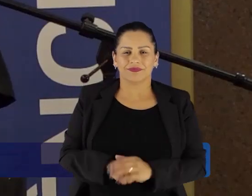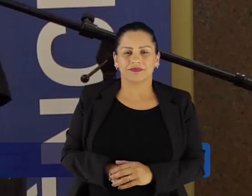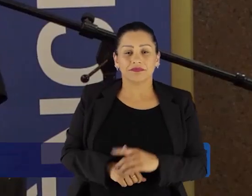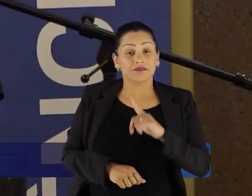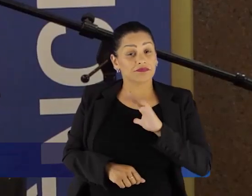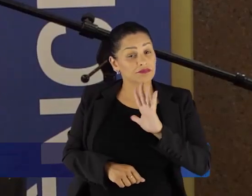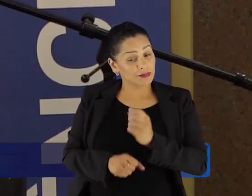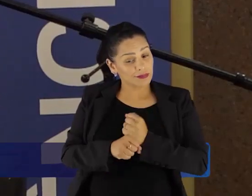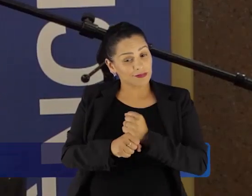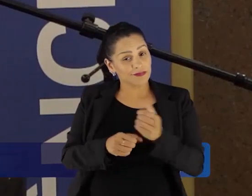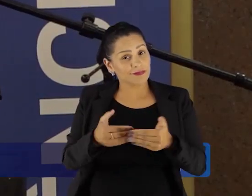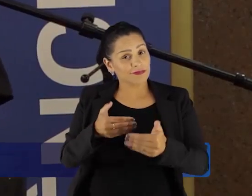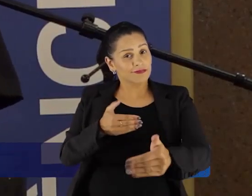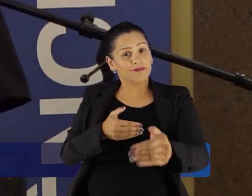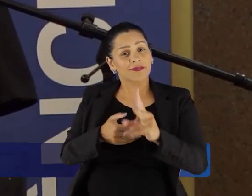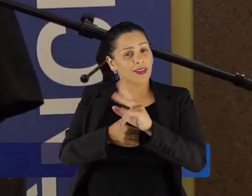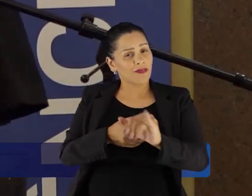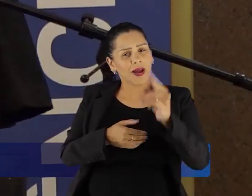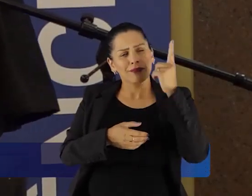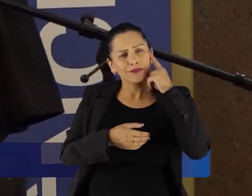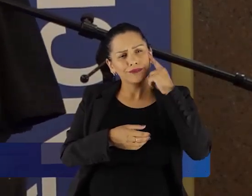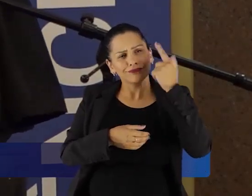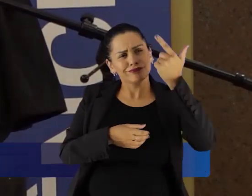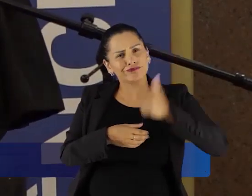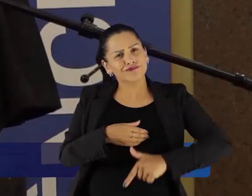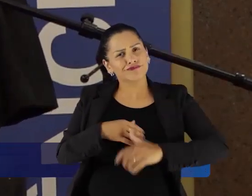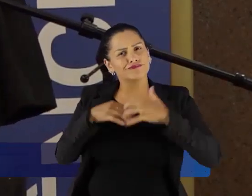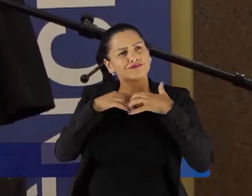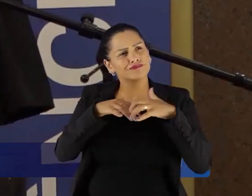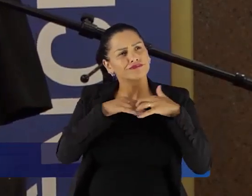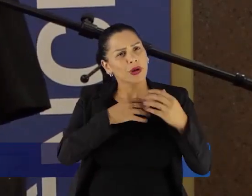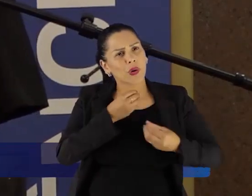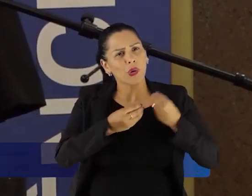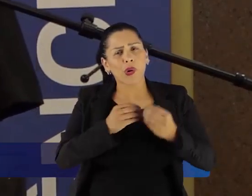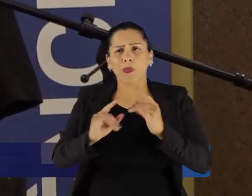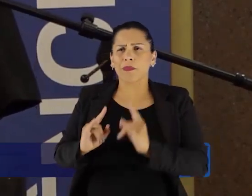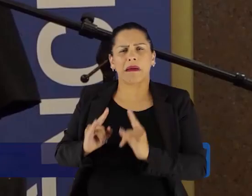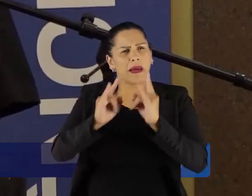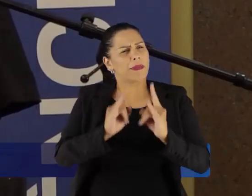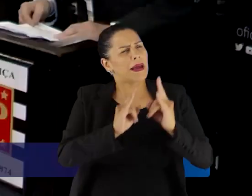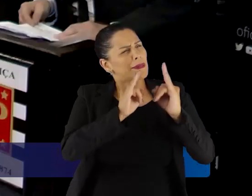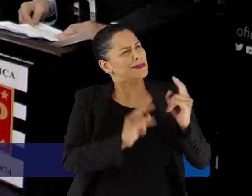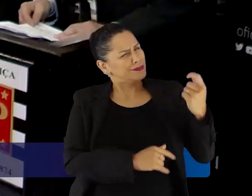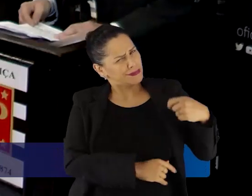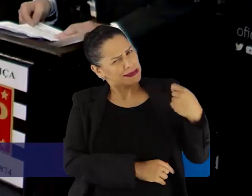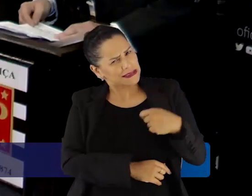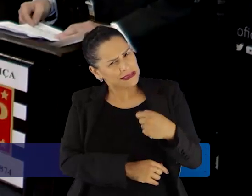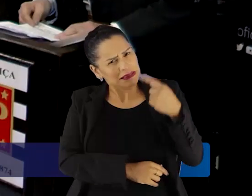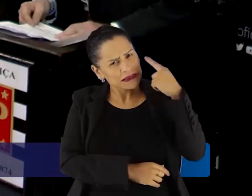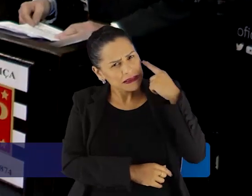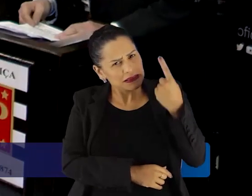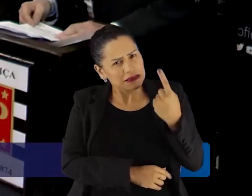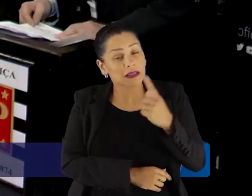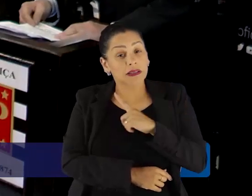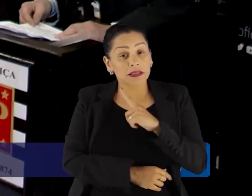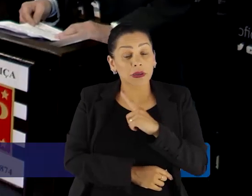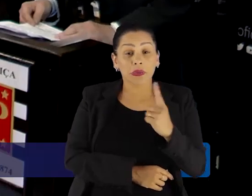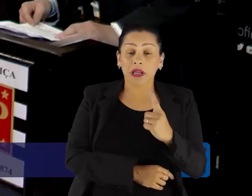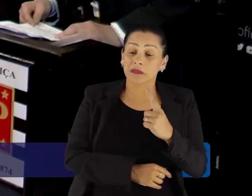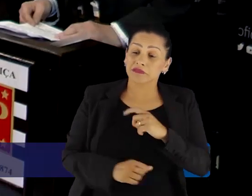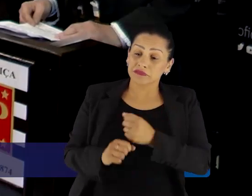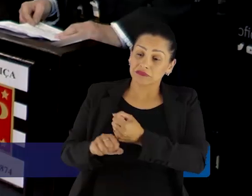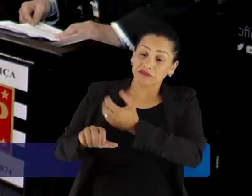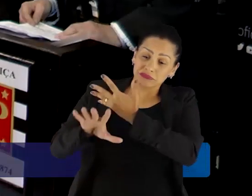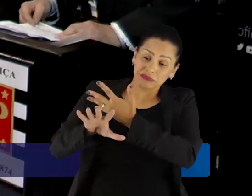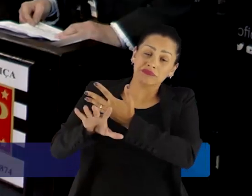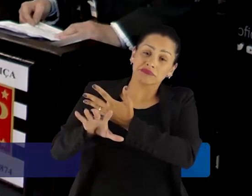por certo haveremos de repensar até mesmo a utilização do nossos espaços físicos conciliando as vantagens e dos sistemas de